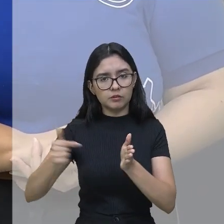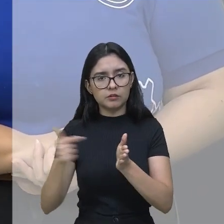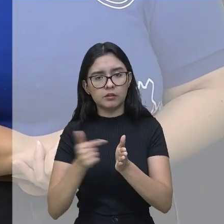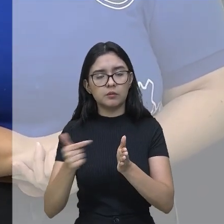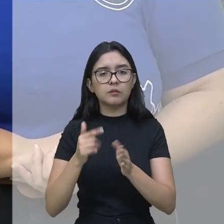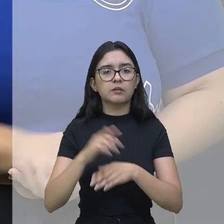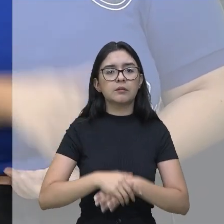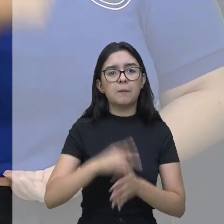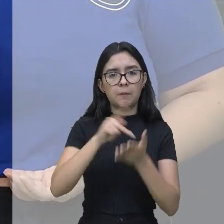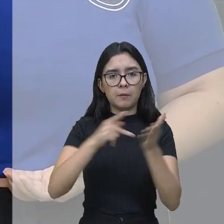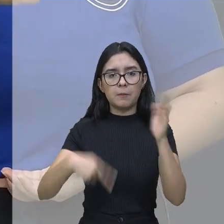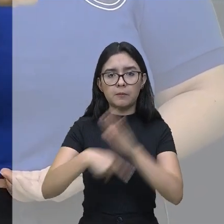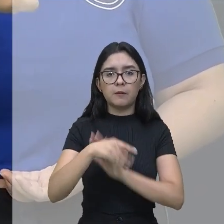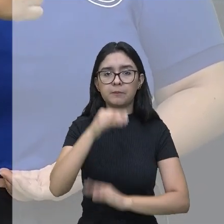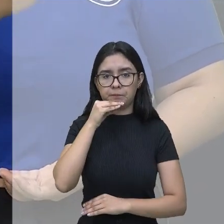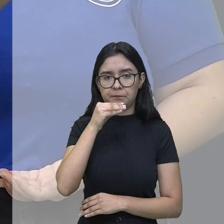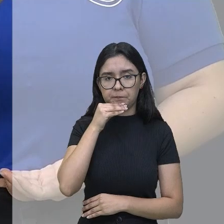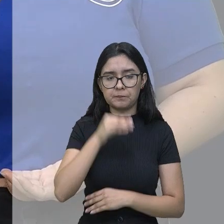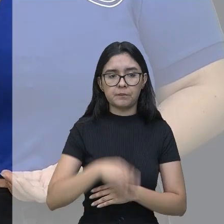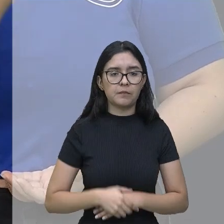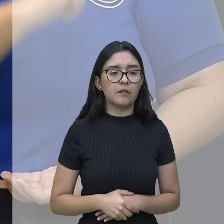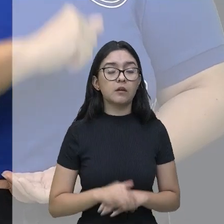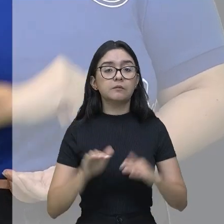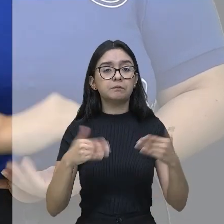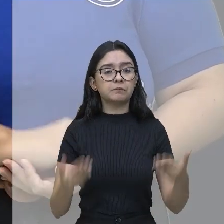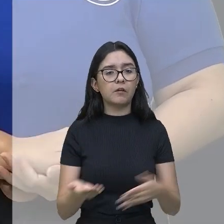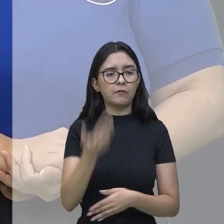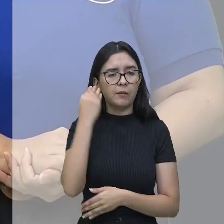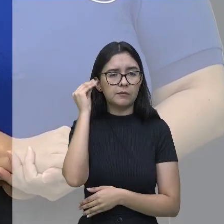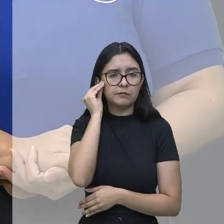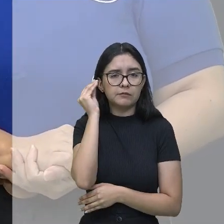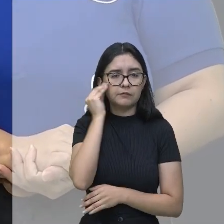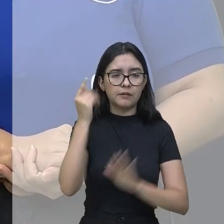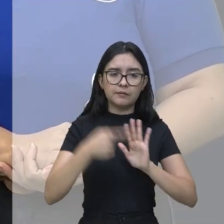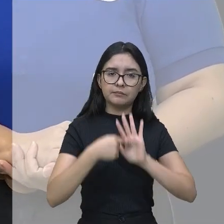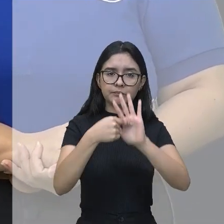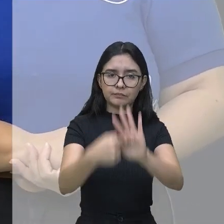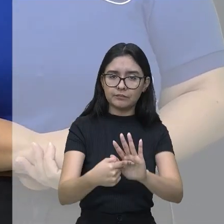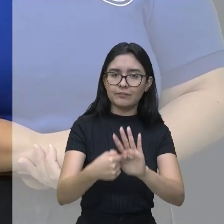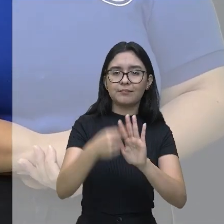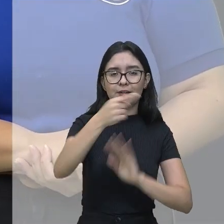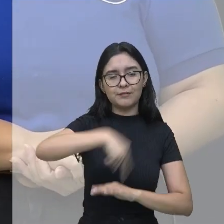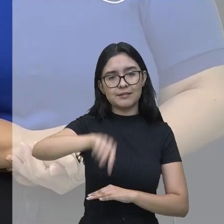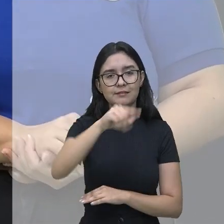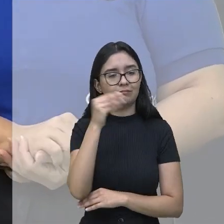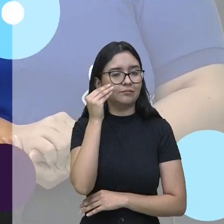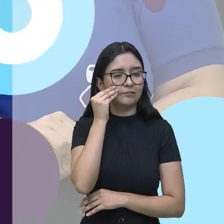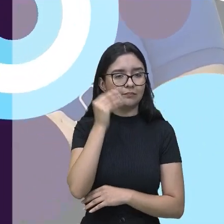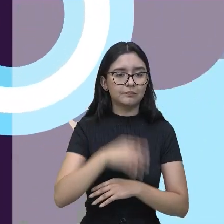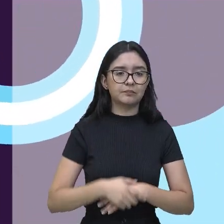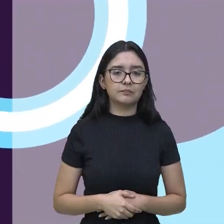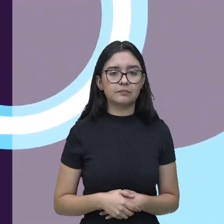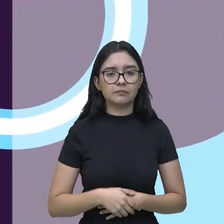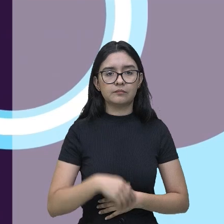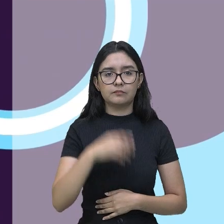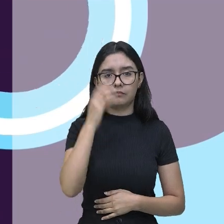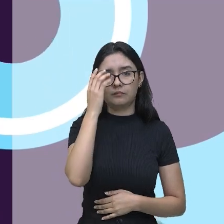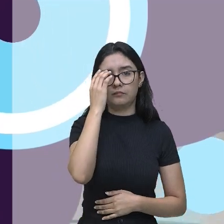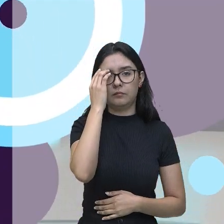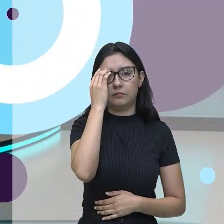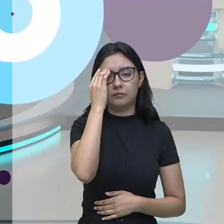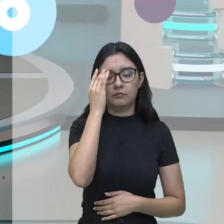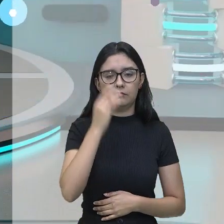nosso Carlos Drummond de Andrade, ok? Então, vamos trazê-lo para esta aula? Vamos lá!